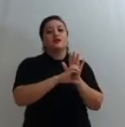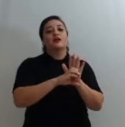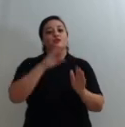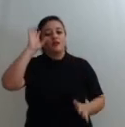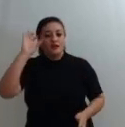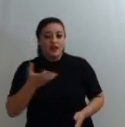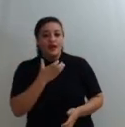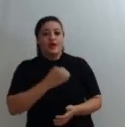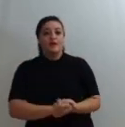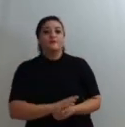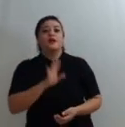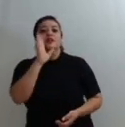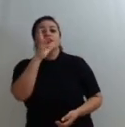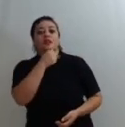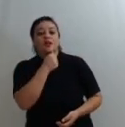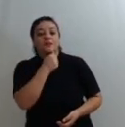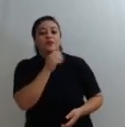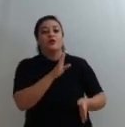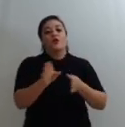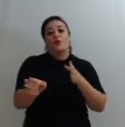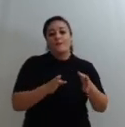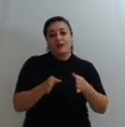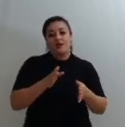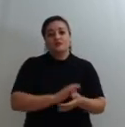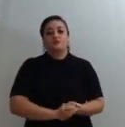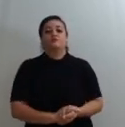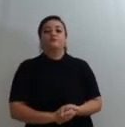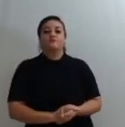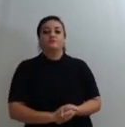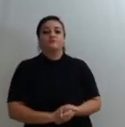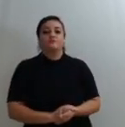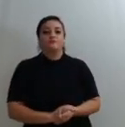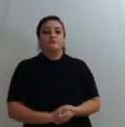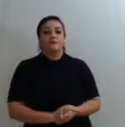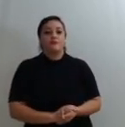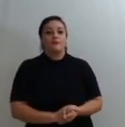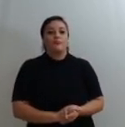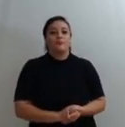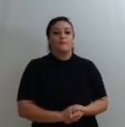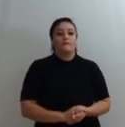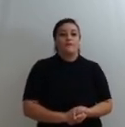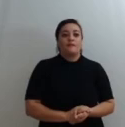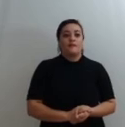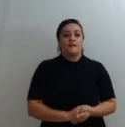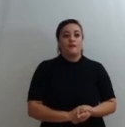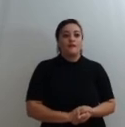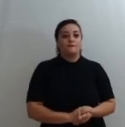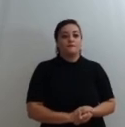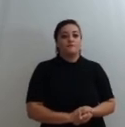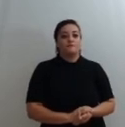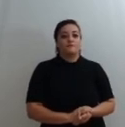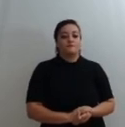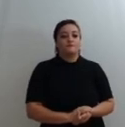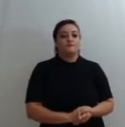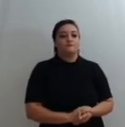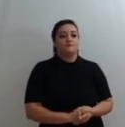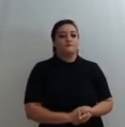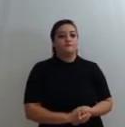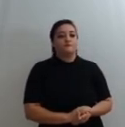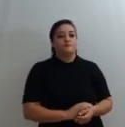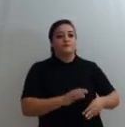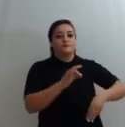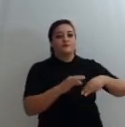prazo. Vencido o ministro Neff Cordeiro, que o desprovia. Ministro Neves Cordeiro, seus